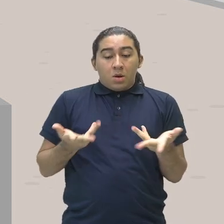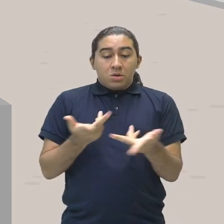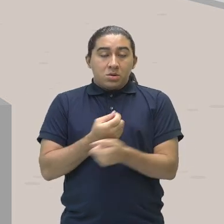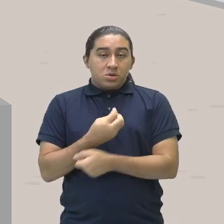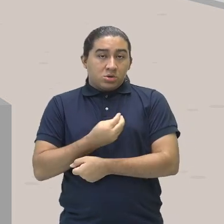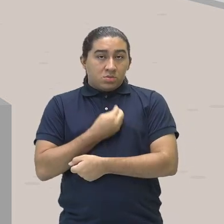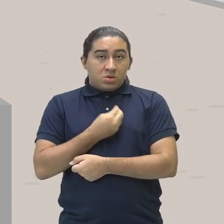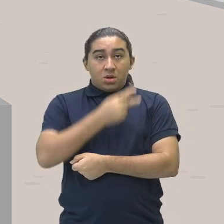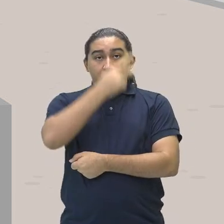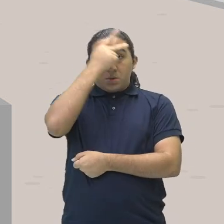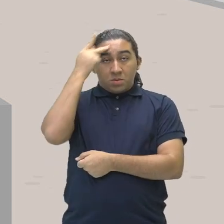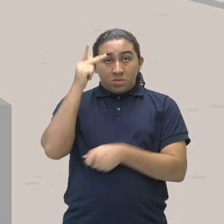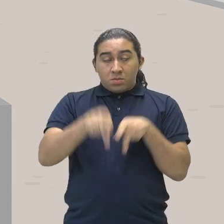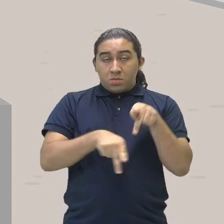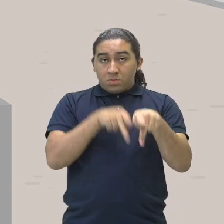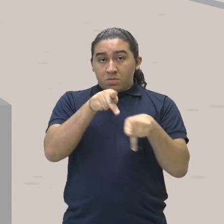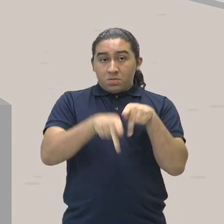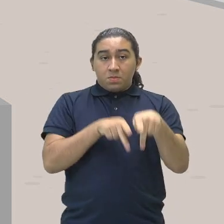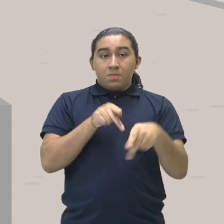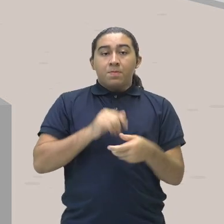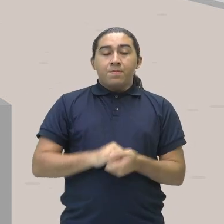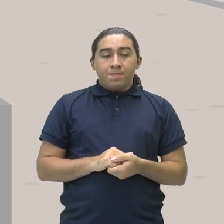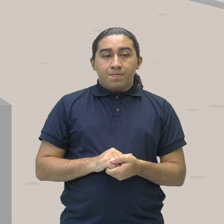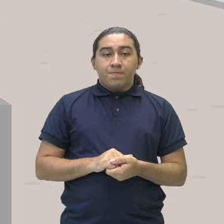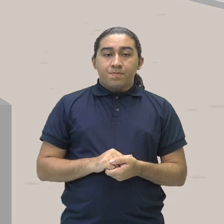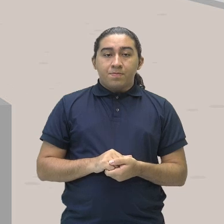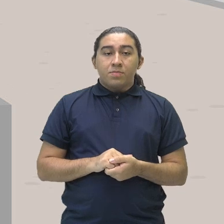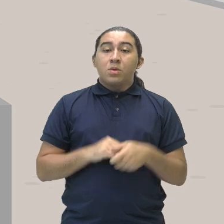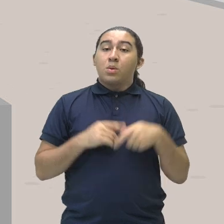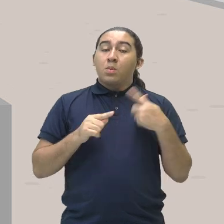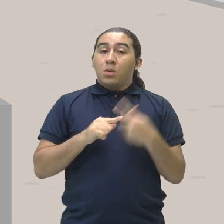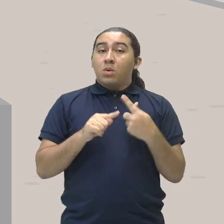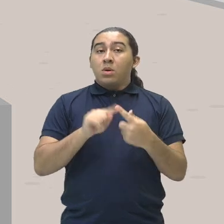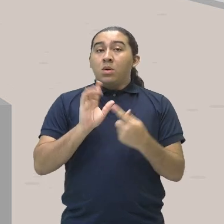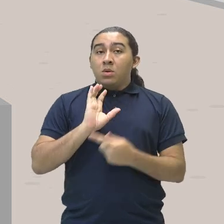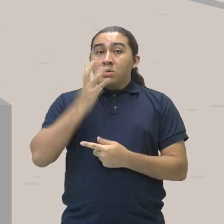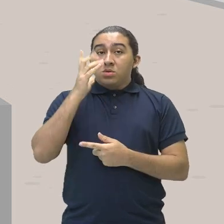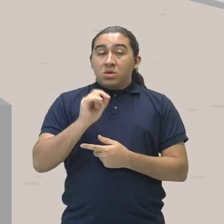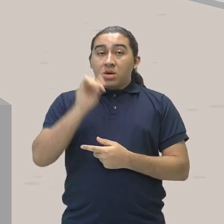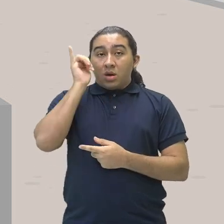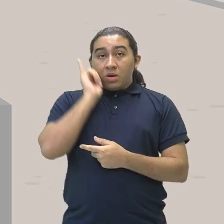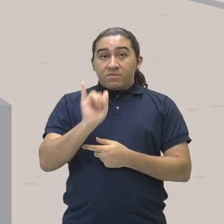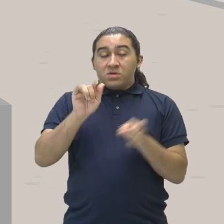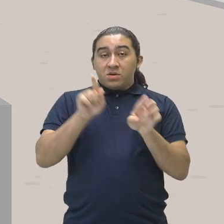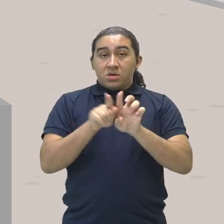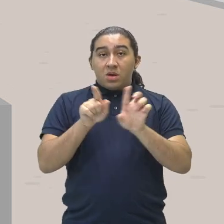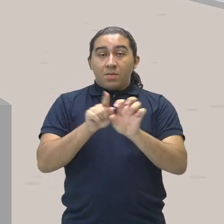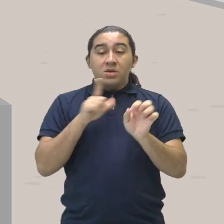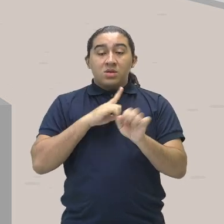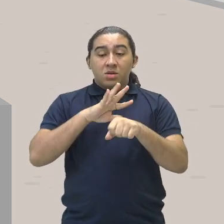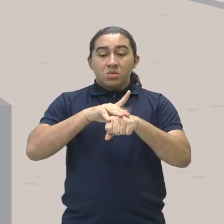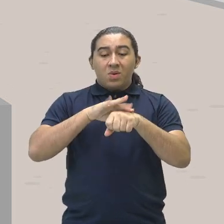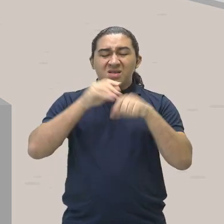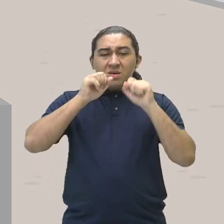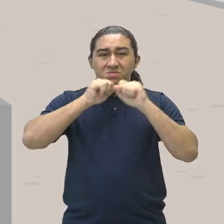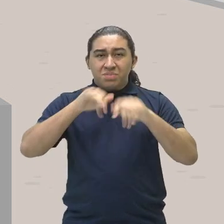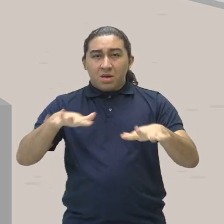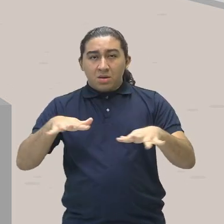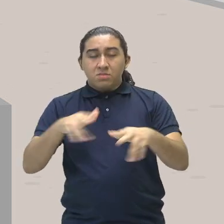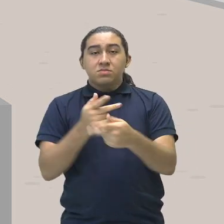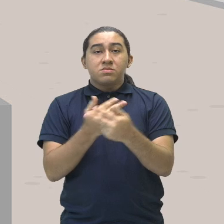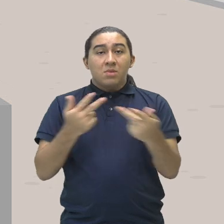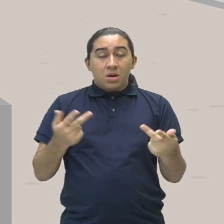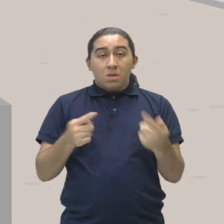vida para a população, na medida em que vai evitar surtos epidêmicos com